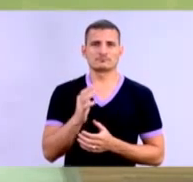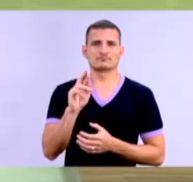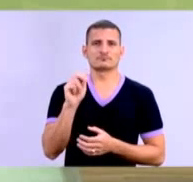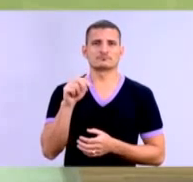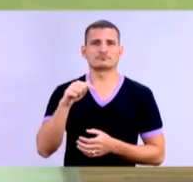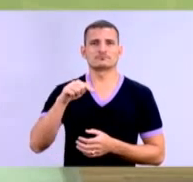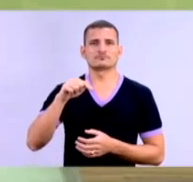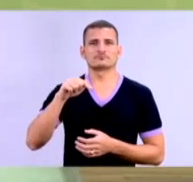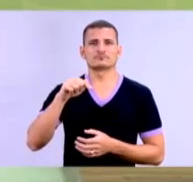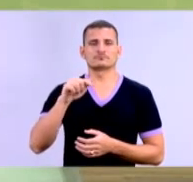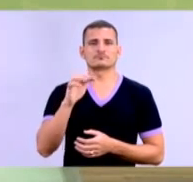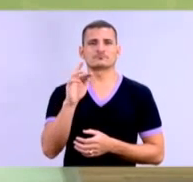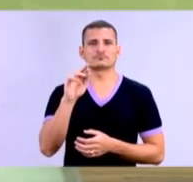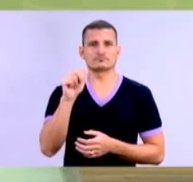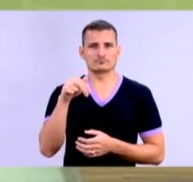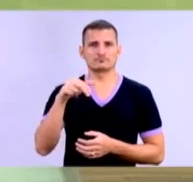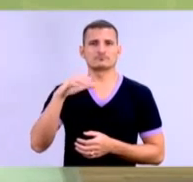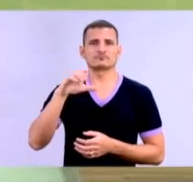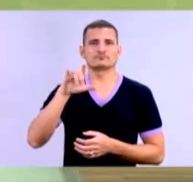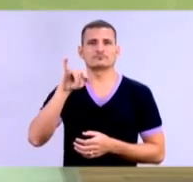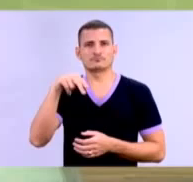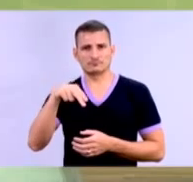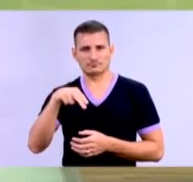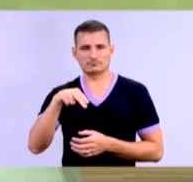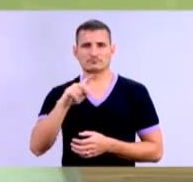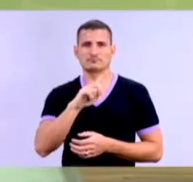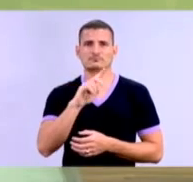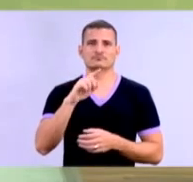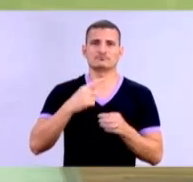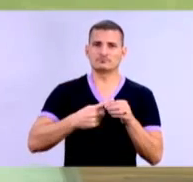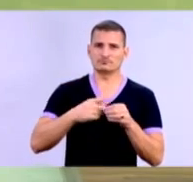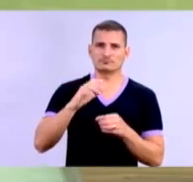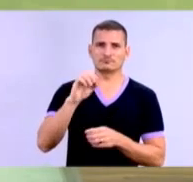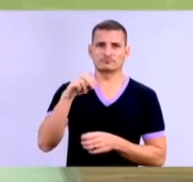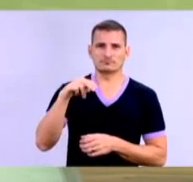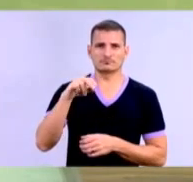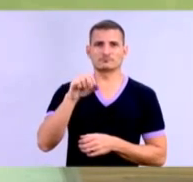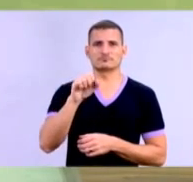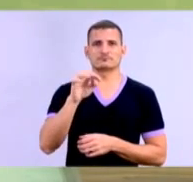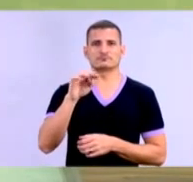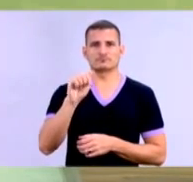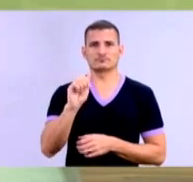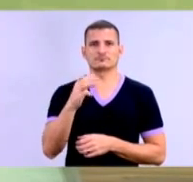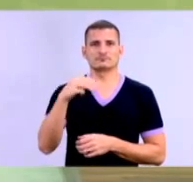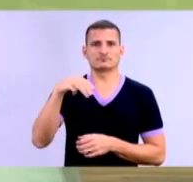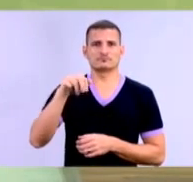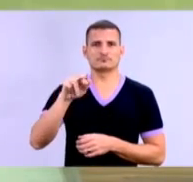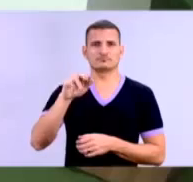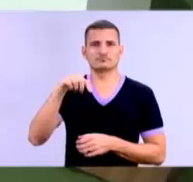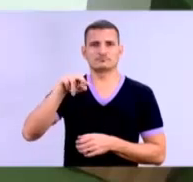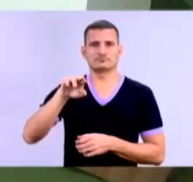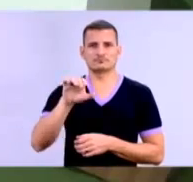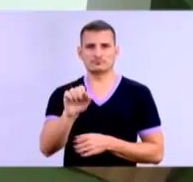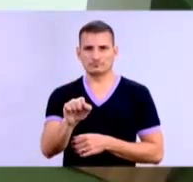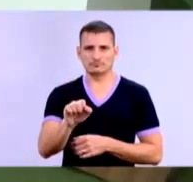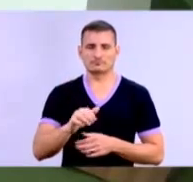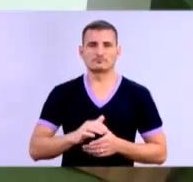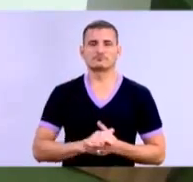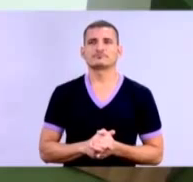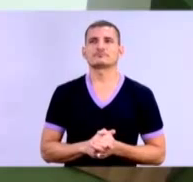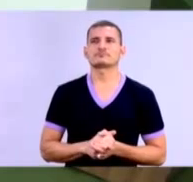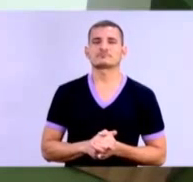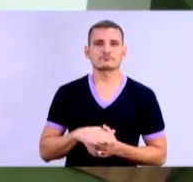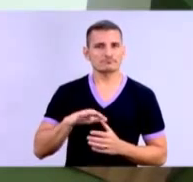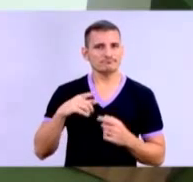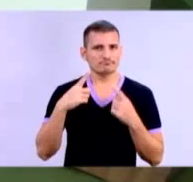Costa Marques. Então, isso mostra que os alunos estão interagindo aqui com a aula e isso é muito bom. Legal, isso é importante mesmo e é interessante